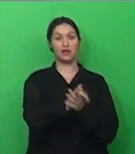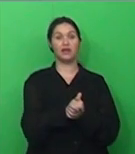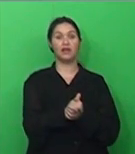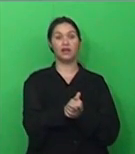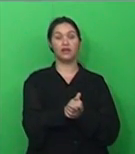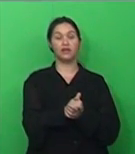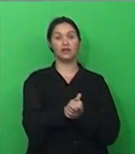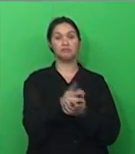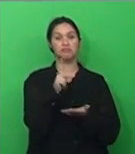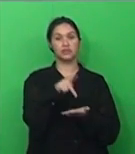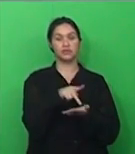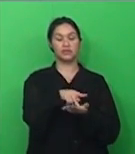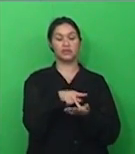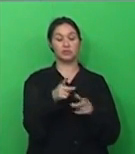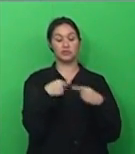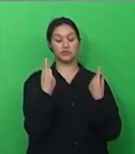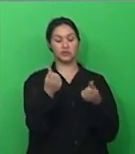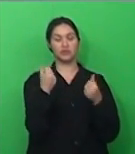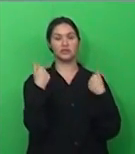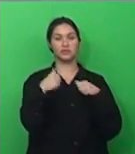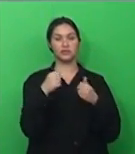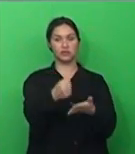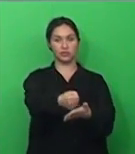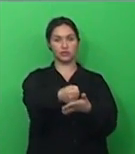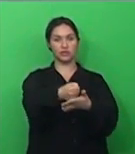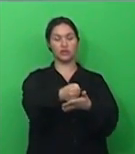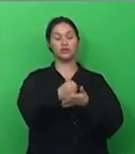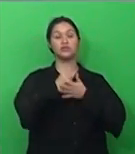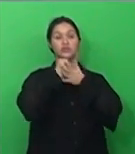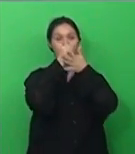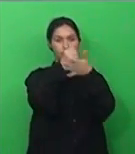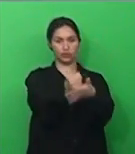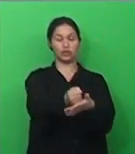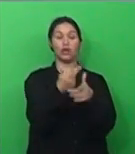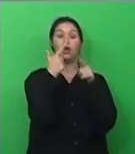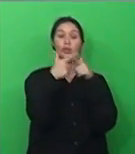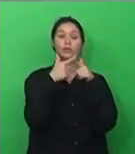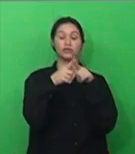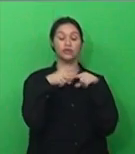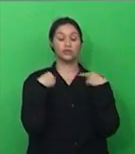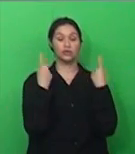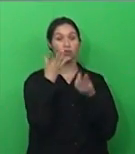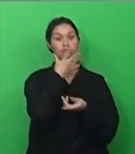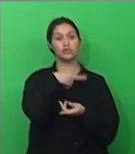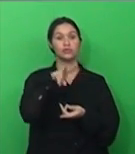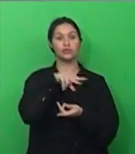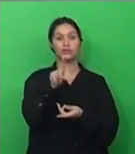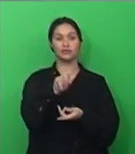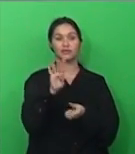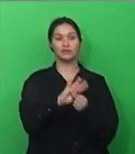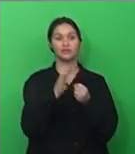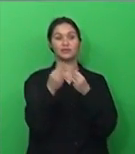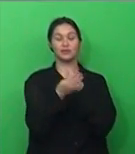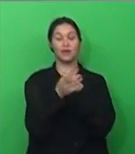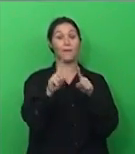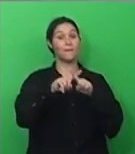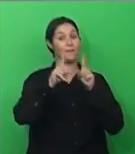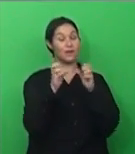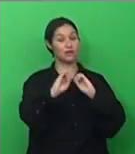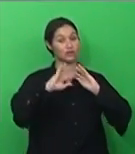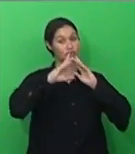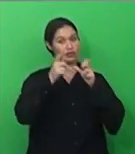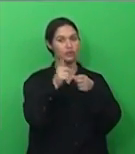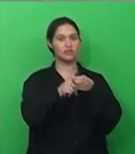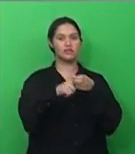a gente precisa ajuda de todos os pares desta casa, pelo fato de que nós somos vereadores, não de bairro, mas de toda uma cidade de Criciúma,